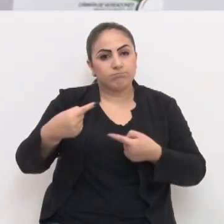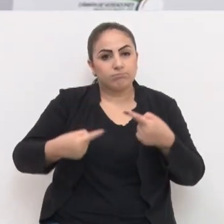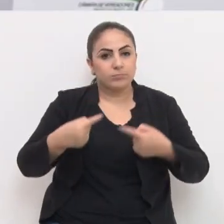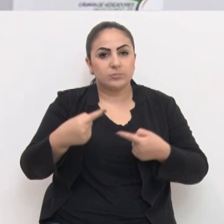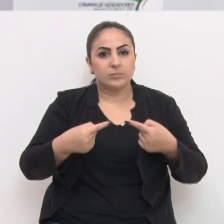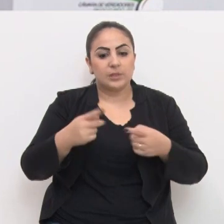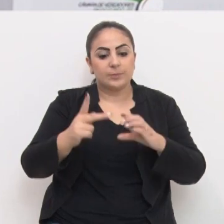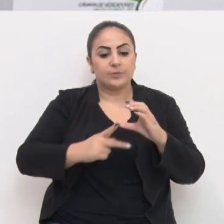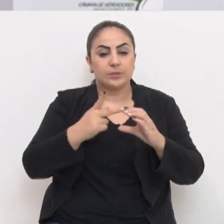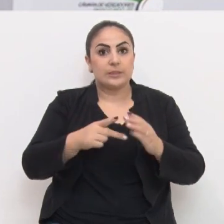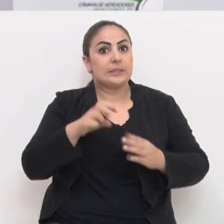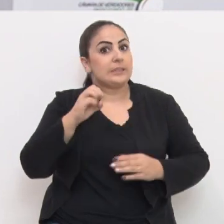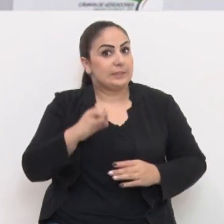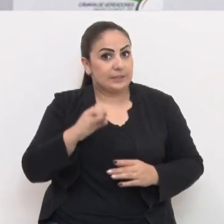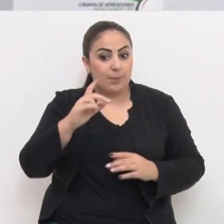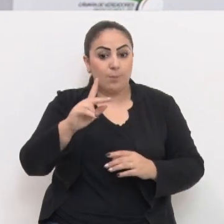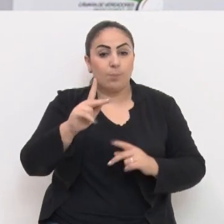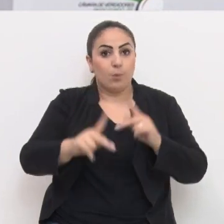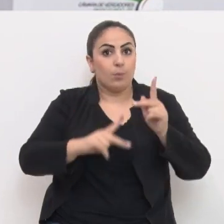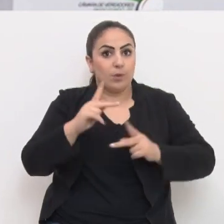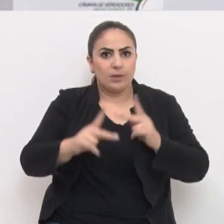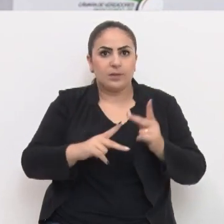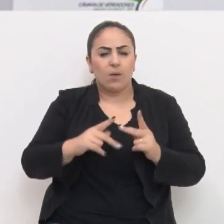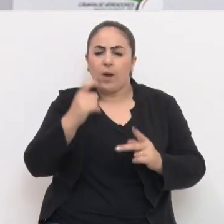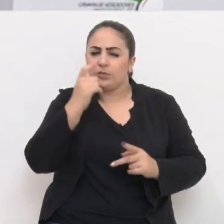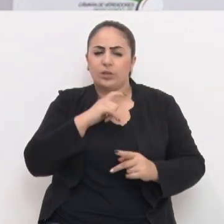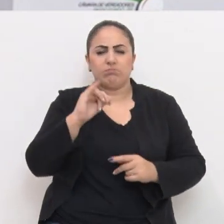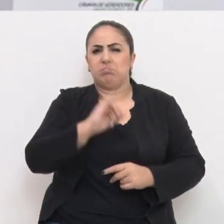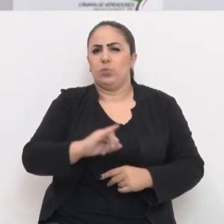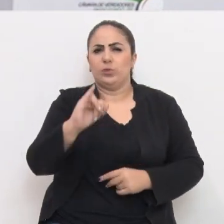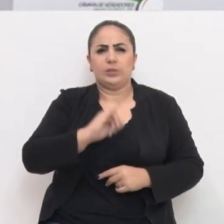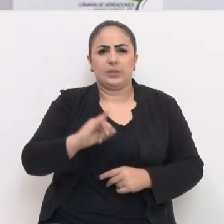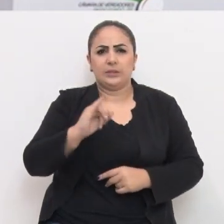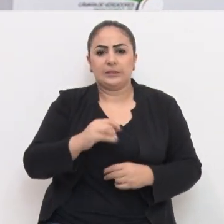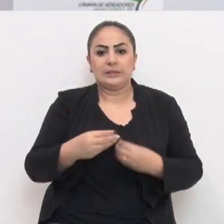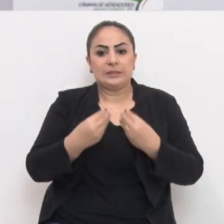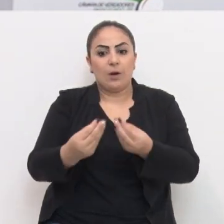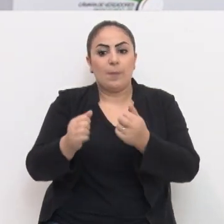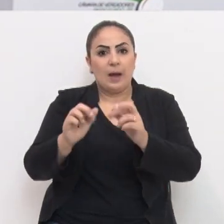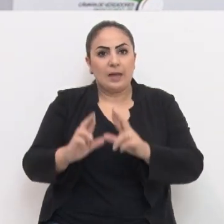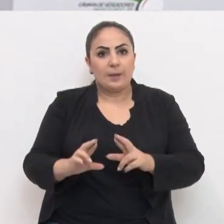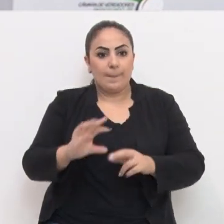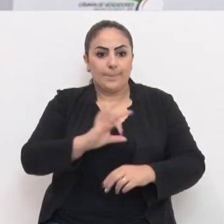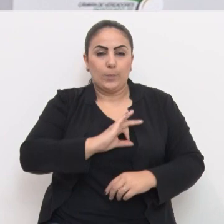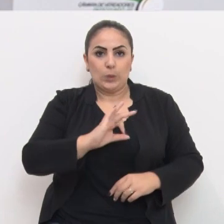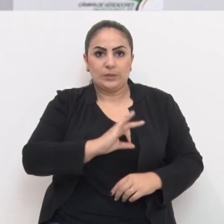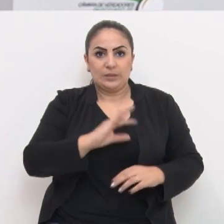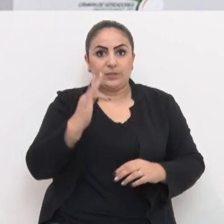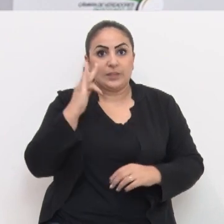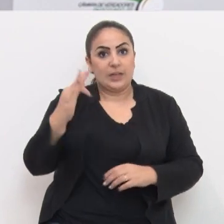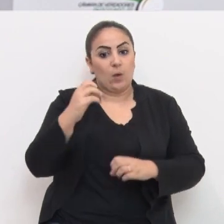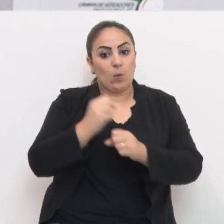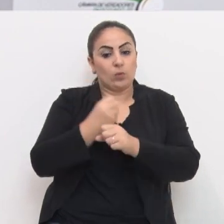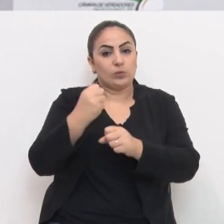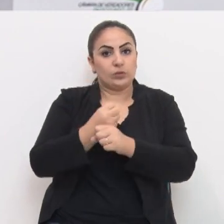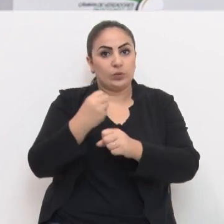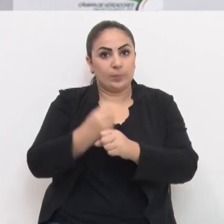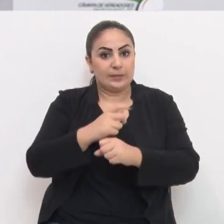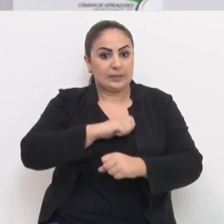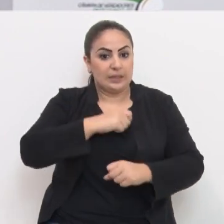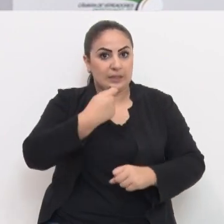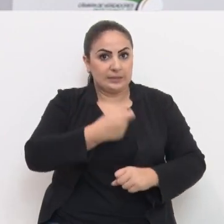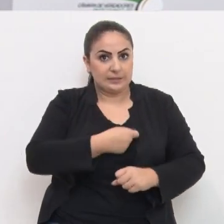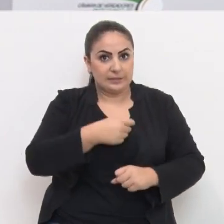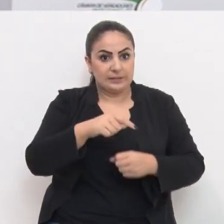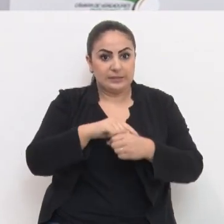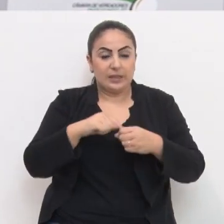a população entender que não é importante o município dar uma área para que a Polícia Federal possa construir uma delegacia aqui na nossa cidade de forma